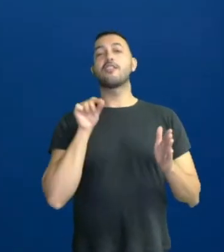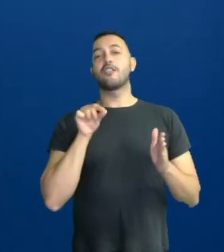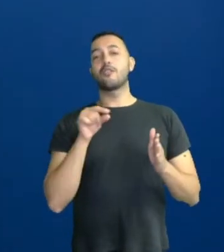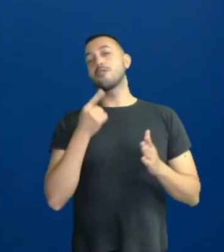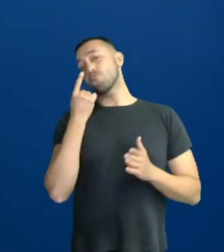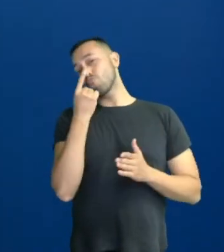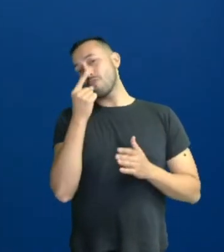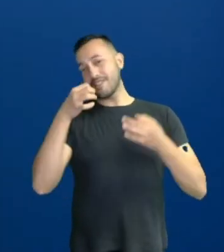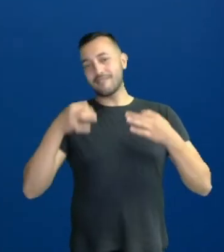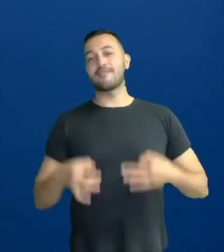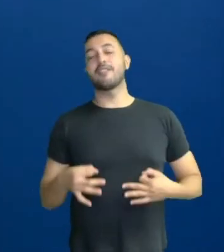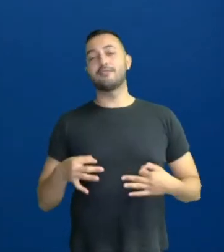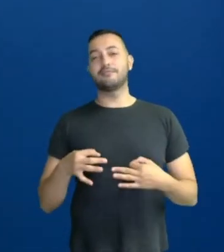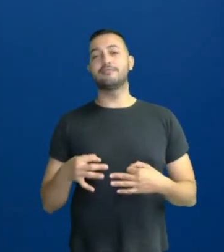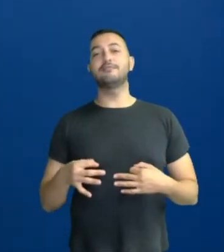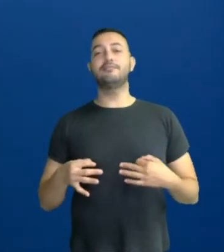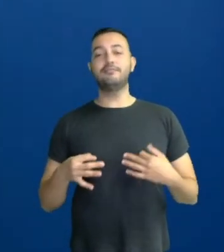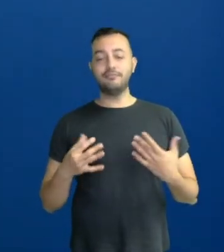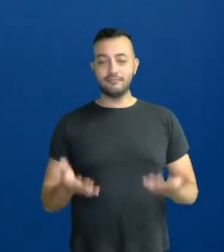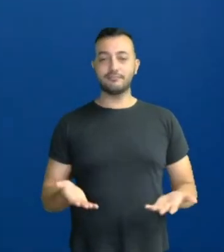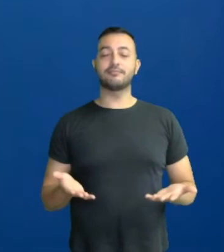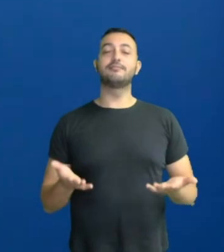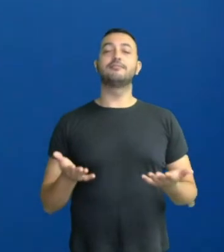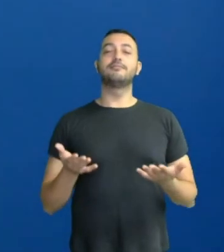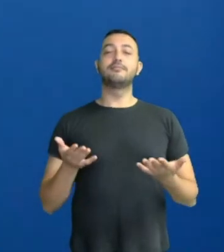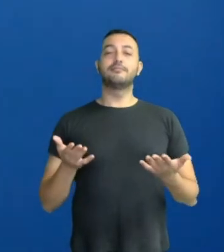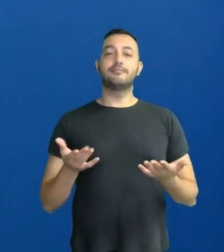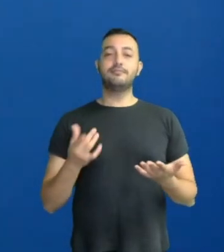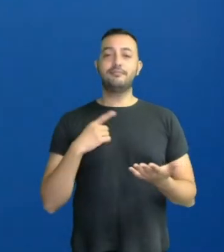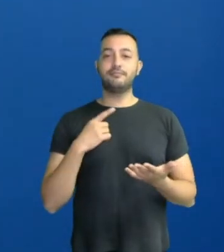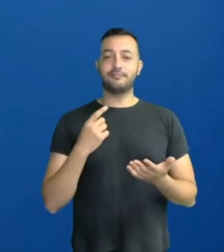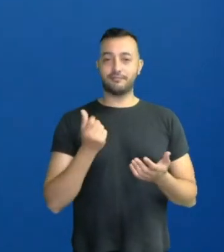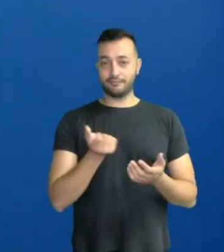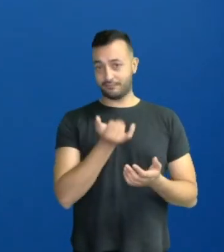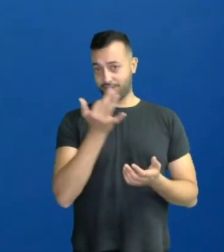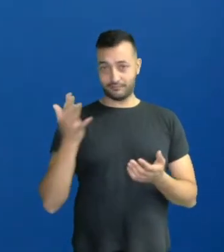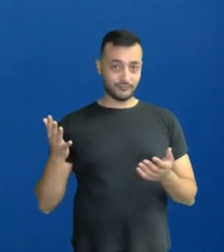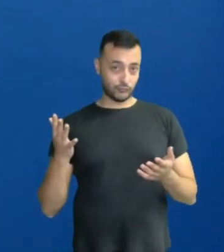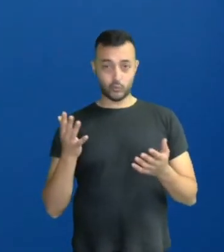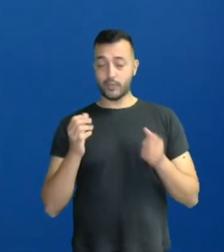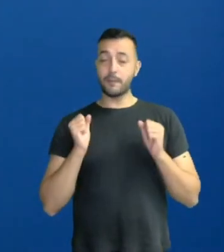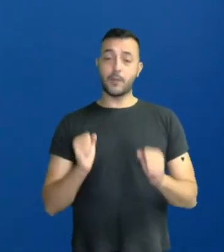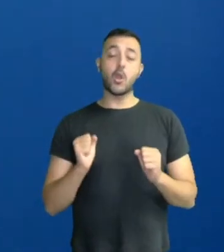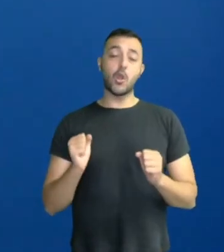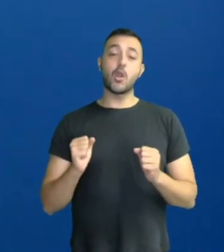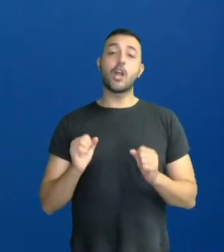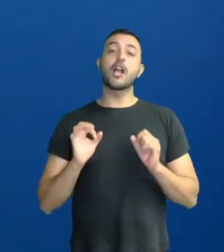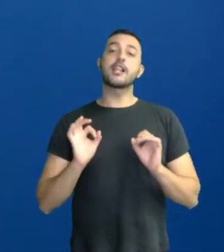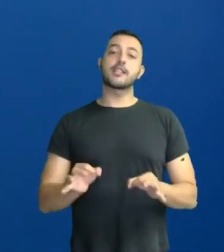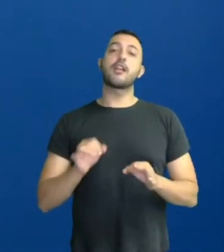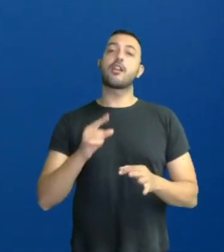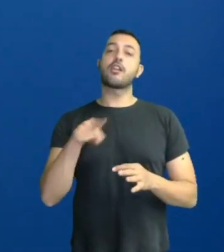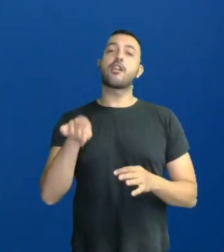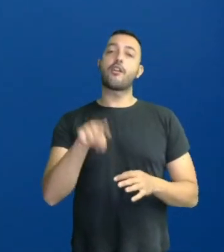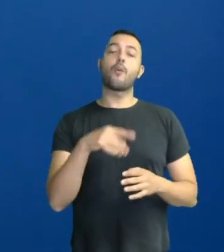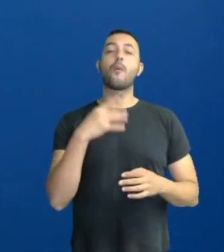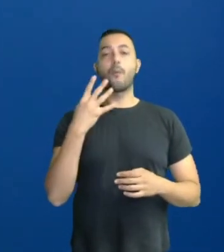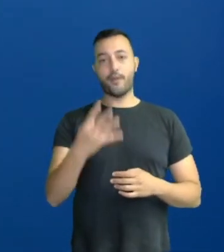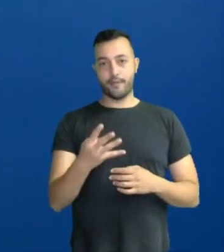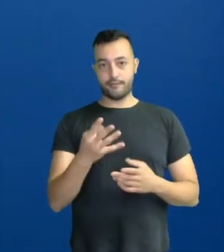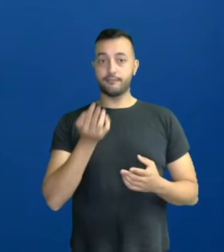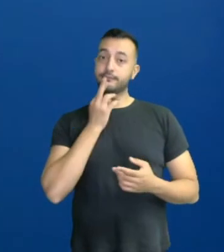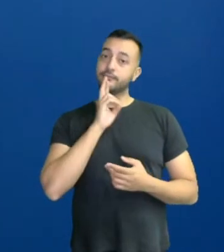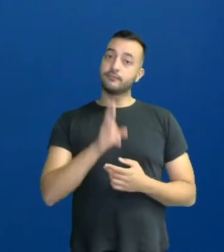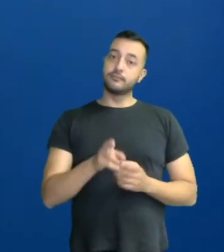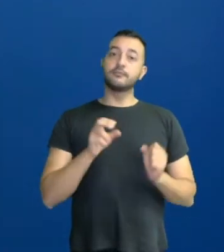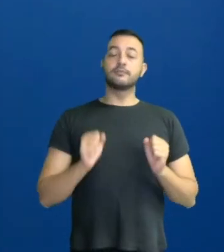questão certa, não é isso? Então, veja só, ele tem quantas possibilidades possíveis aqui de marcar uma questão? 4, não é isso? A resposta